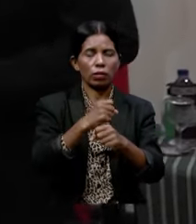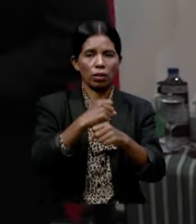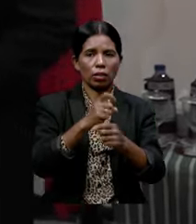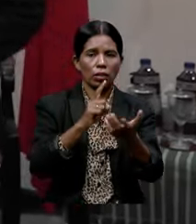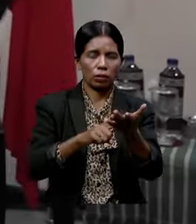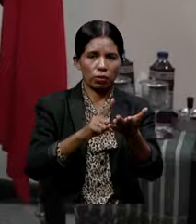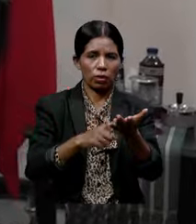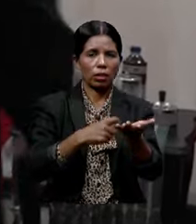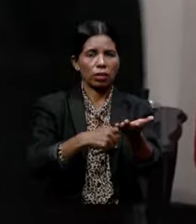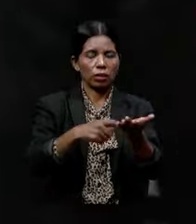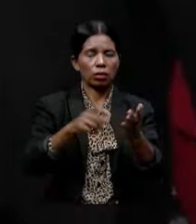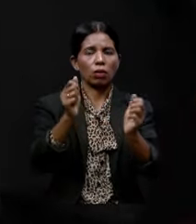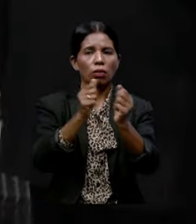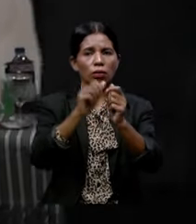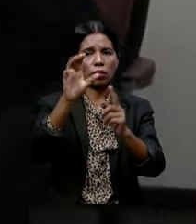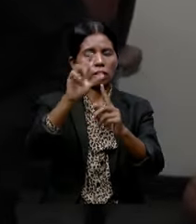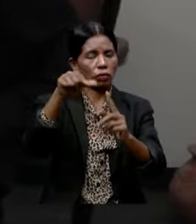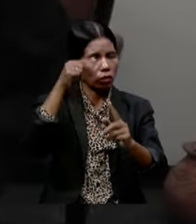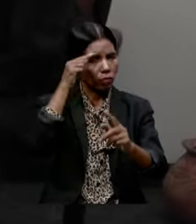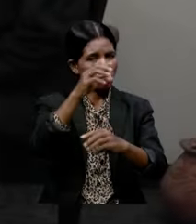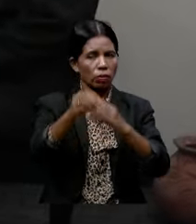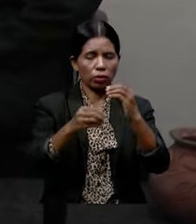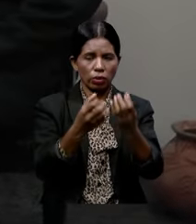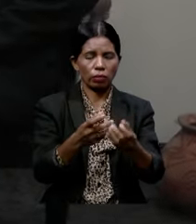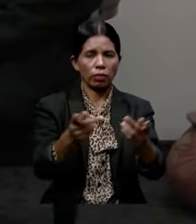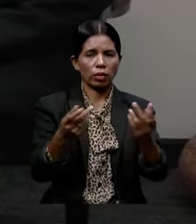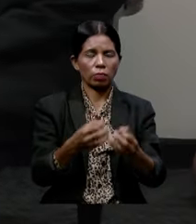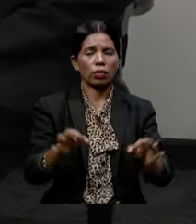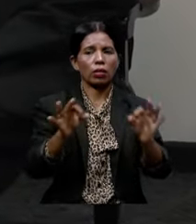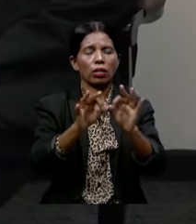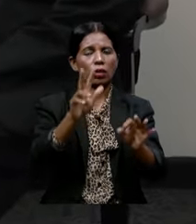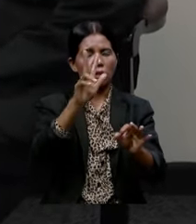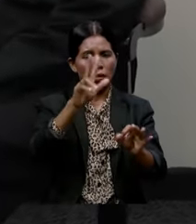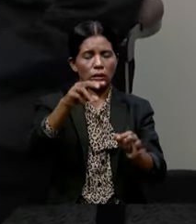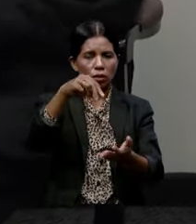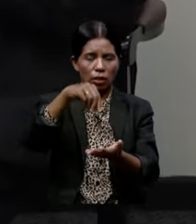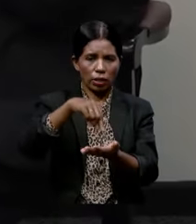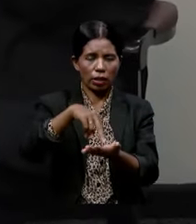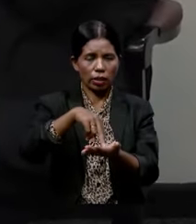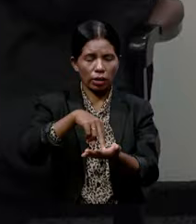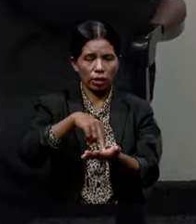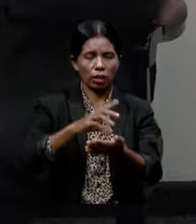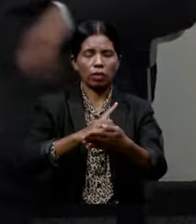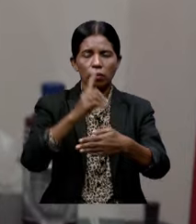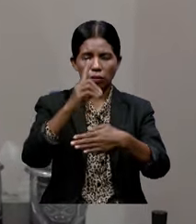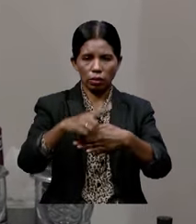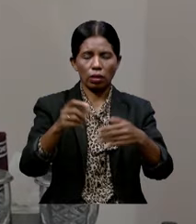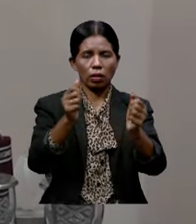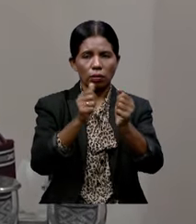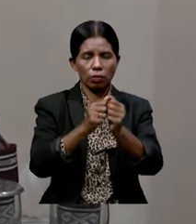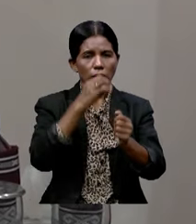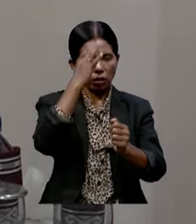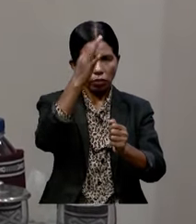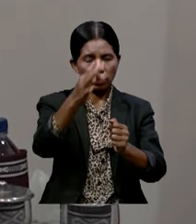discussão técnico ho sefi governo konaba área importante tolu nebe maxe estabelece atu desenvolve ha mutu ki ha